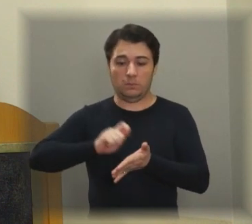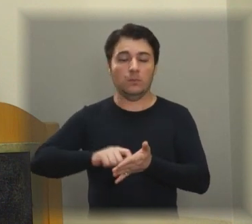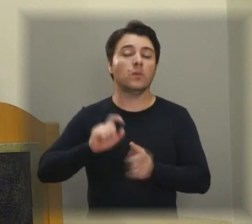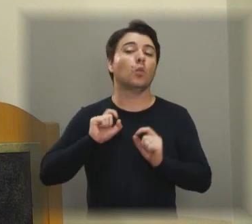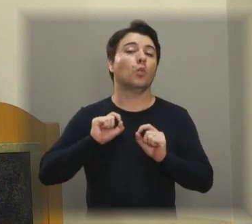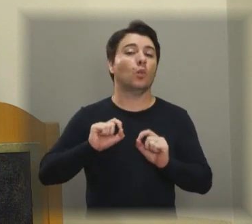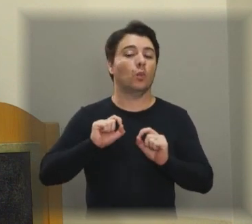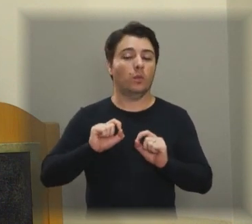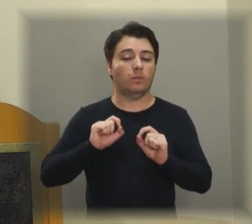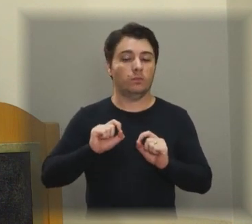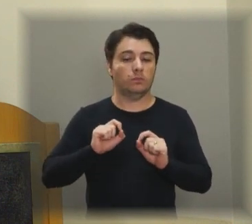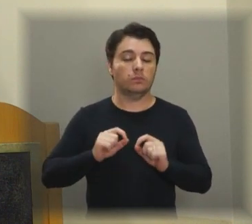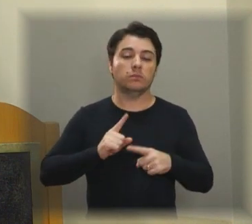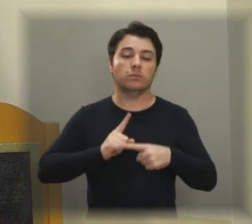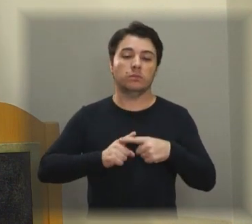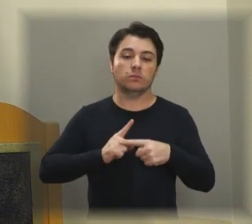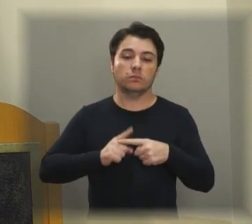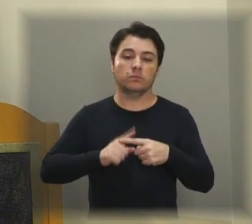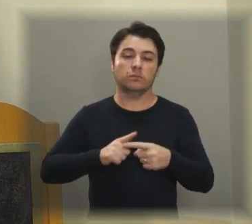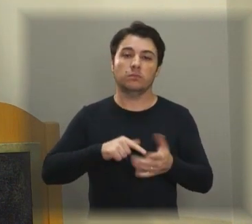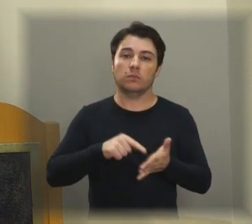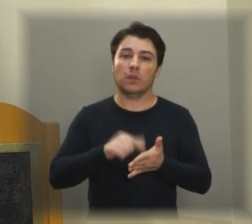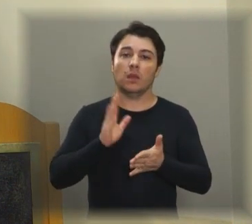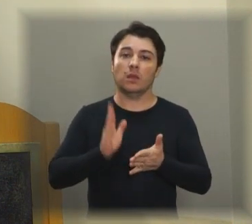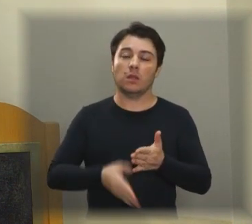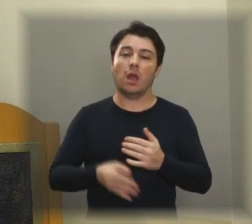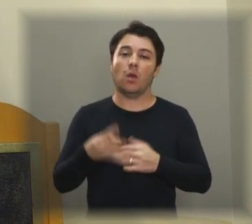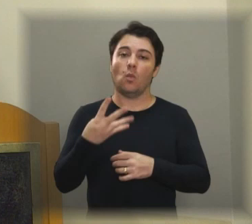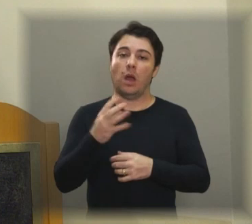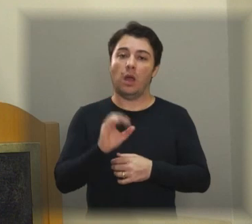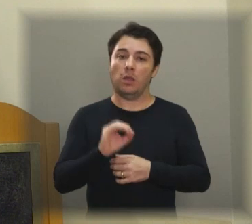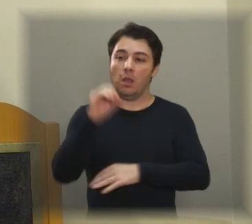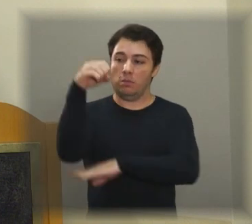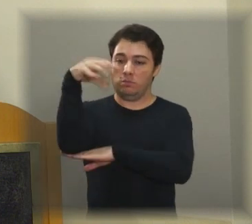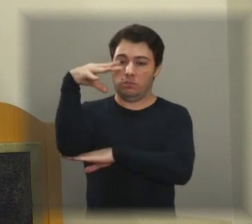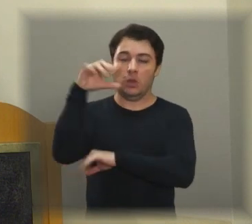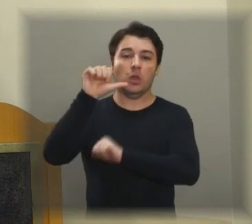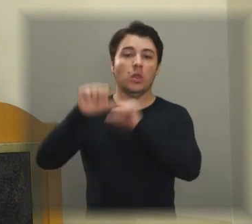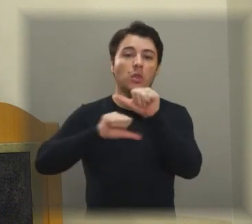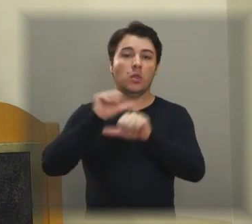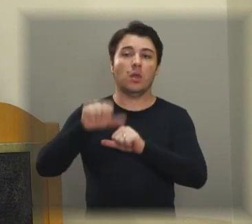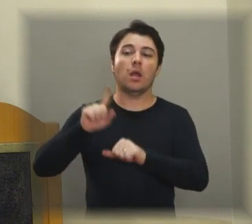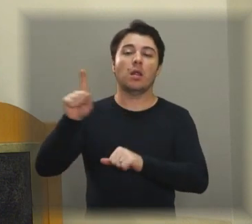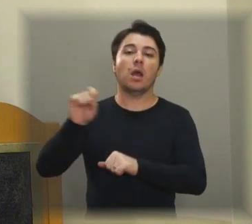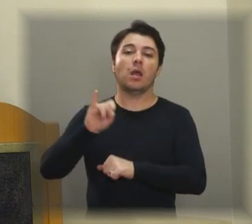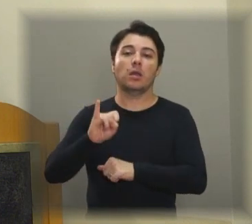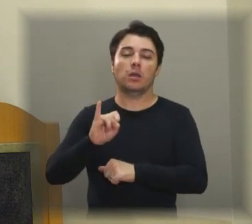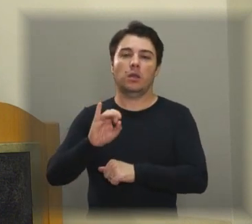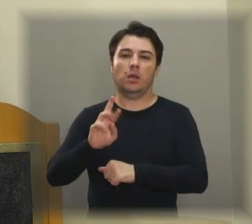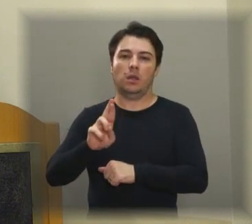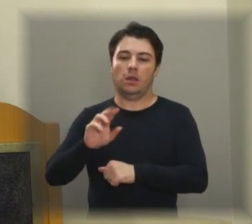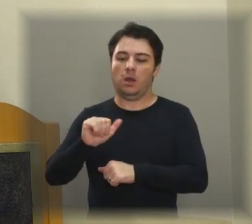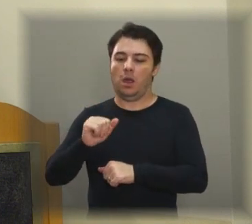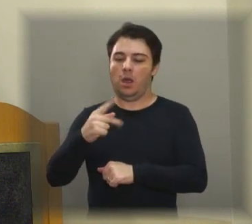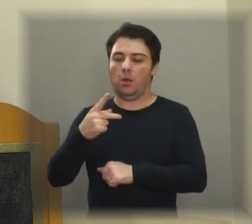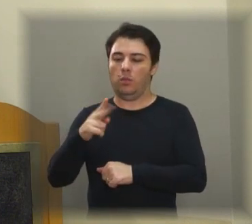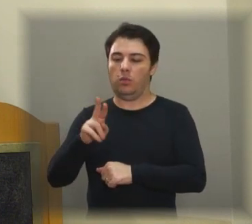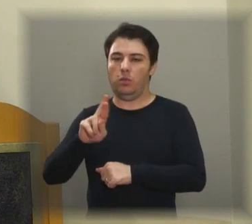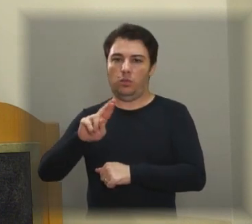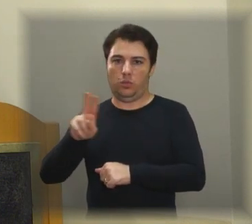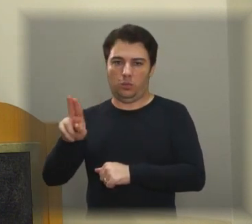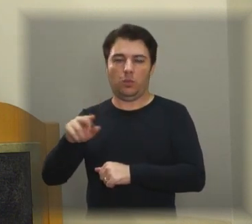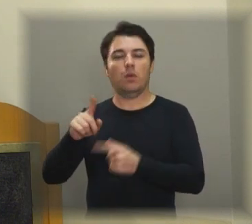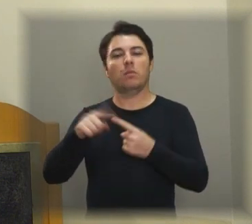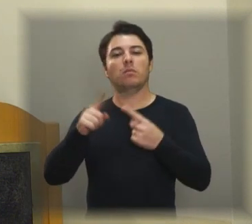foram que estava marcado que foram trocados 40 Posses da subestação Uirapuru e na do Paiol